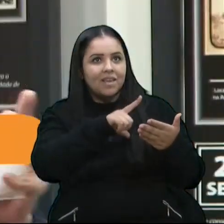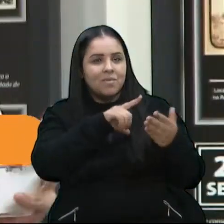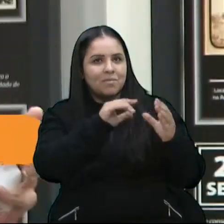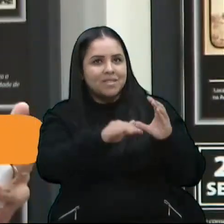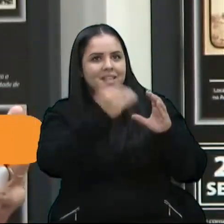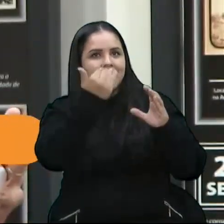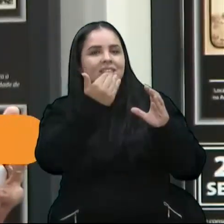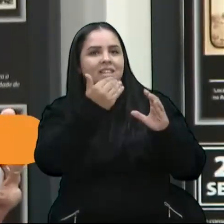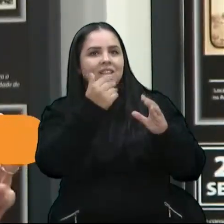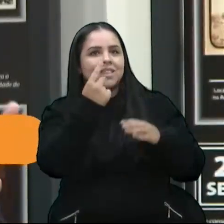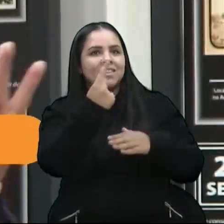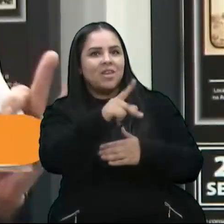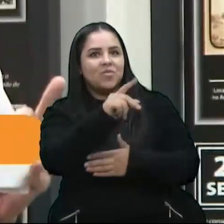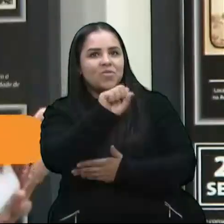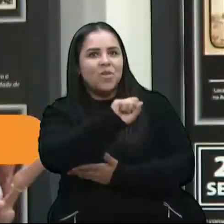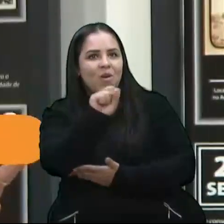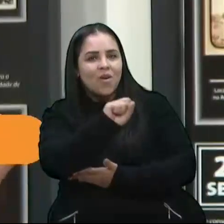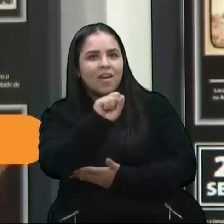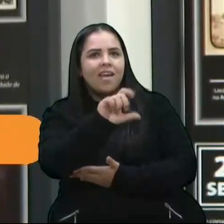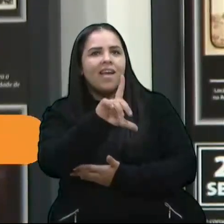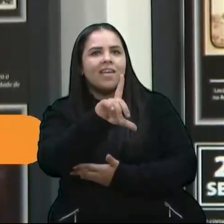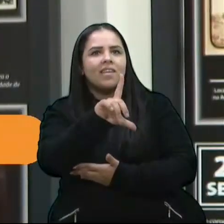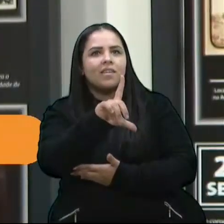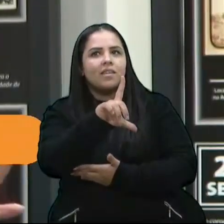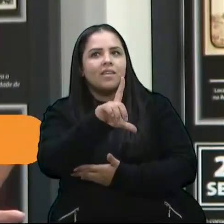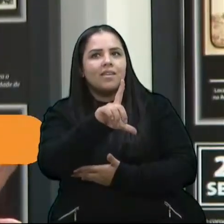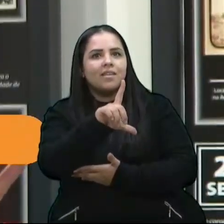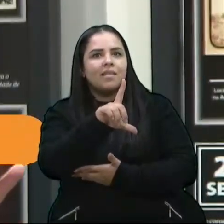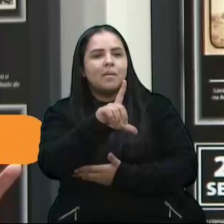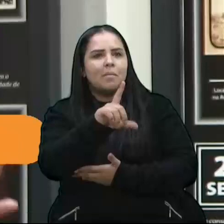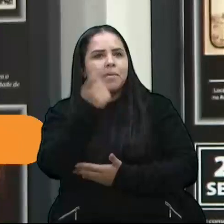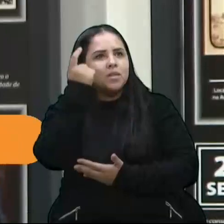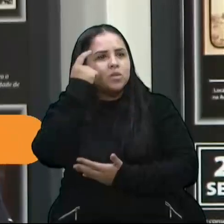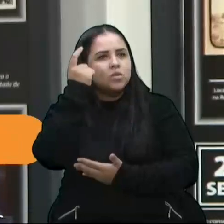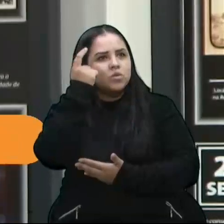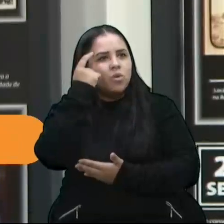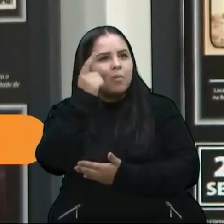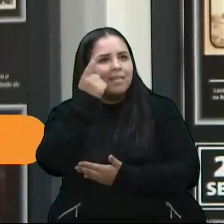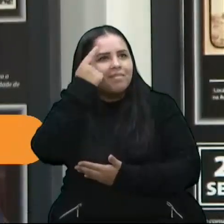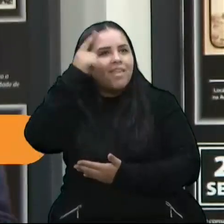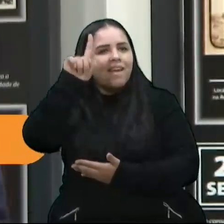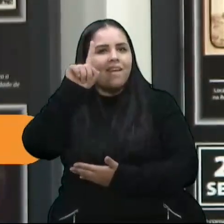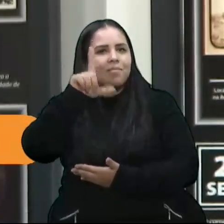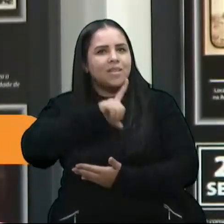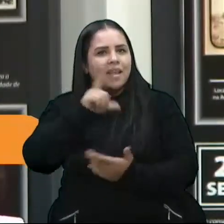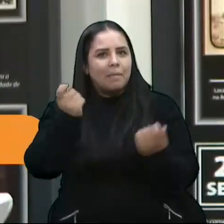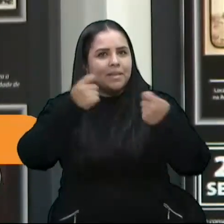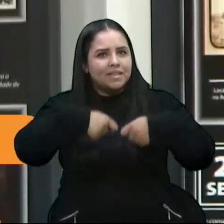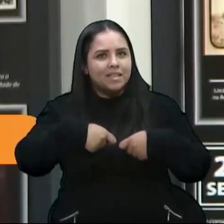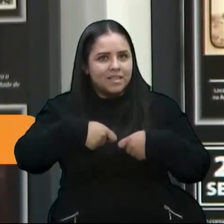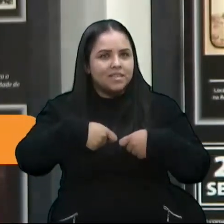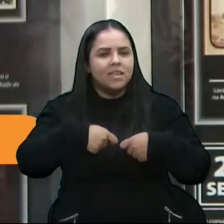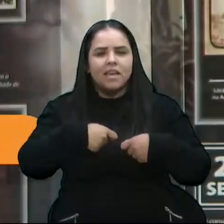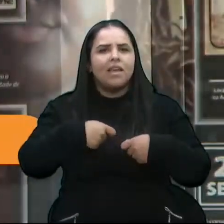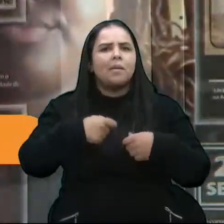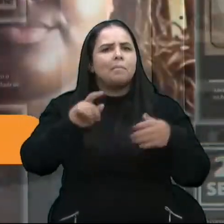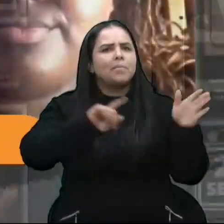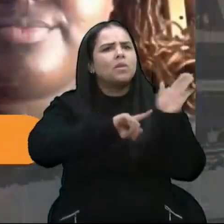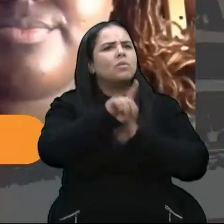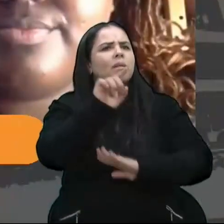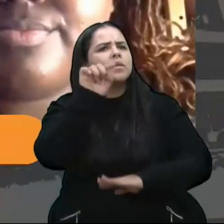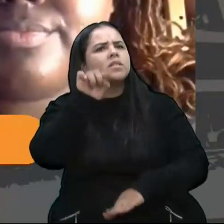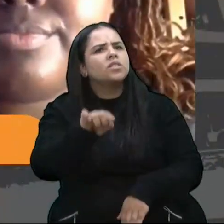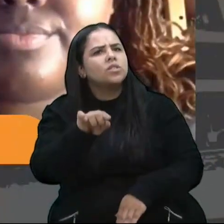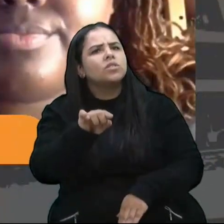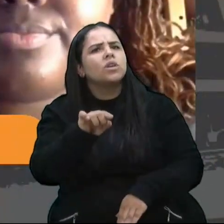que você deu um start assim, nessa ideia da capacitação. E aí eu queria saber de ti